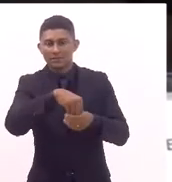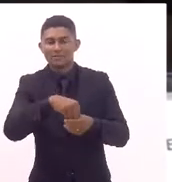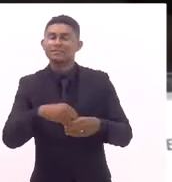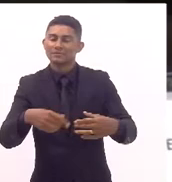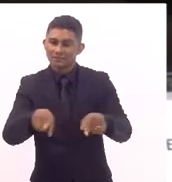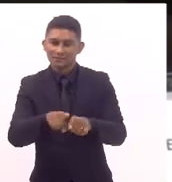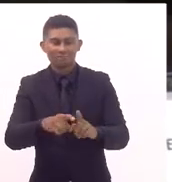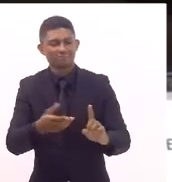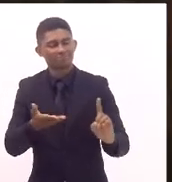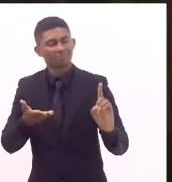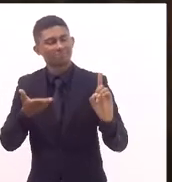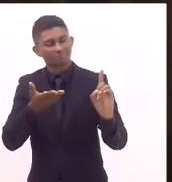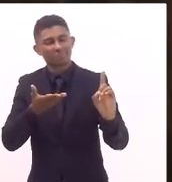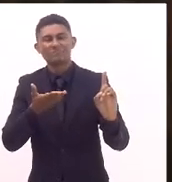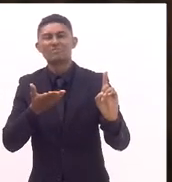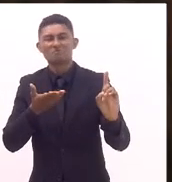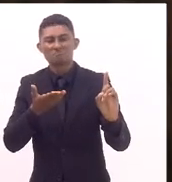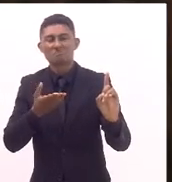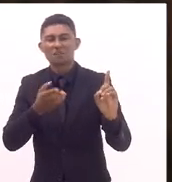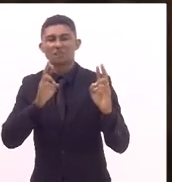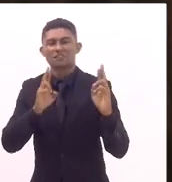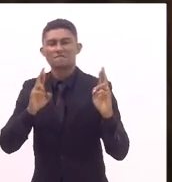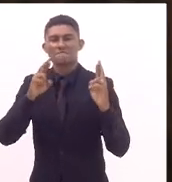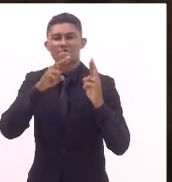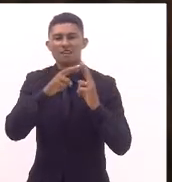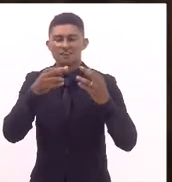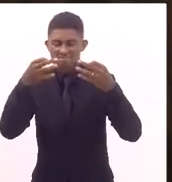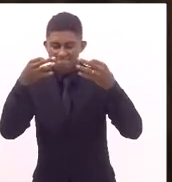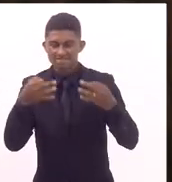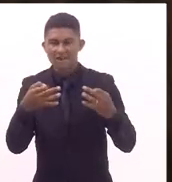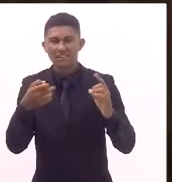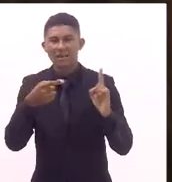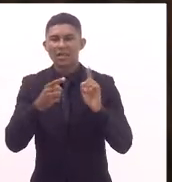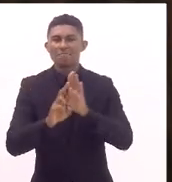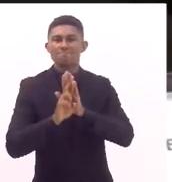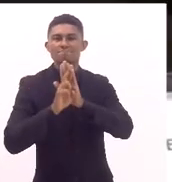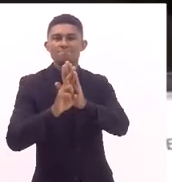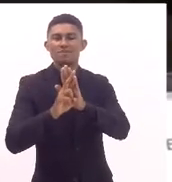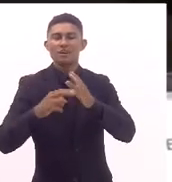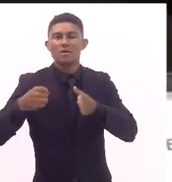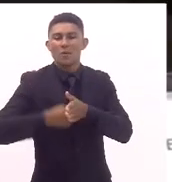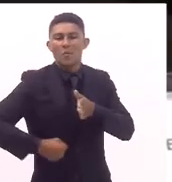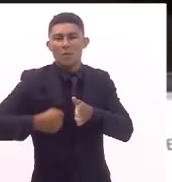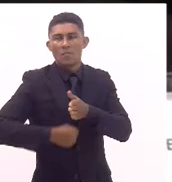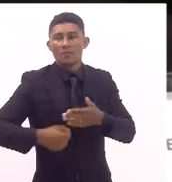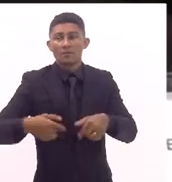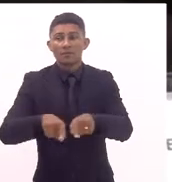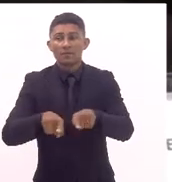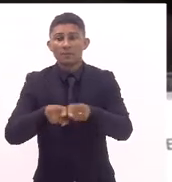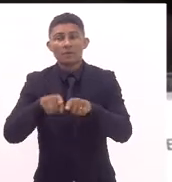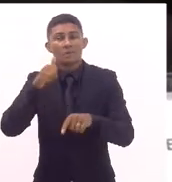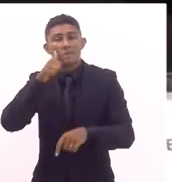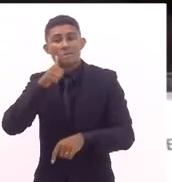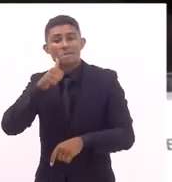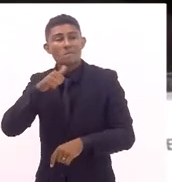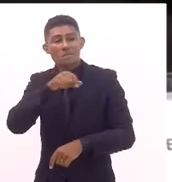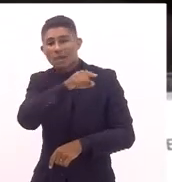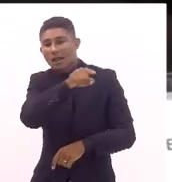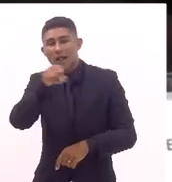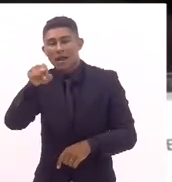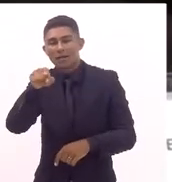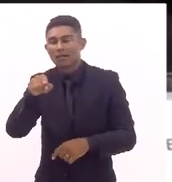Benedita da Silva que se torna referência e símbolo de luta Bendita suas voz às mulheres que ensinam os